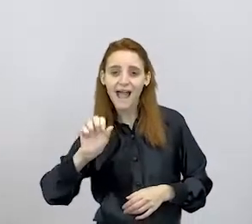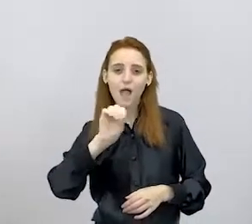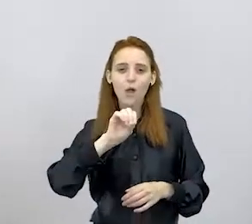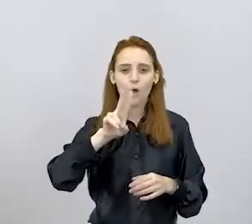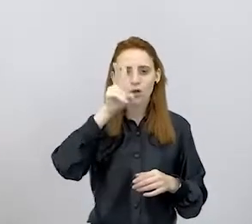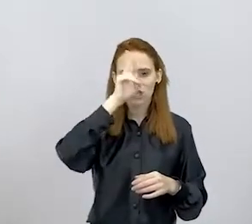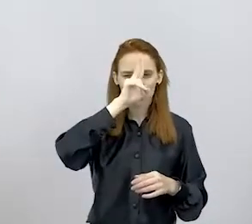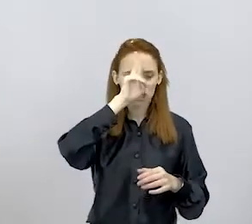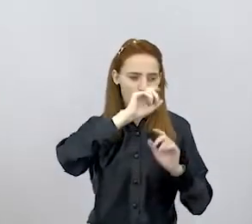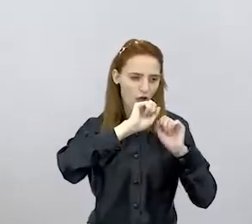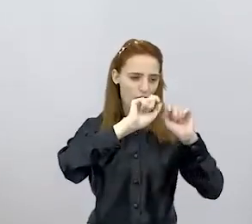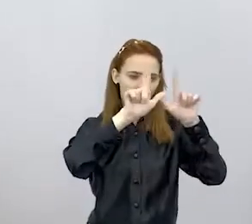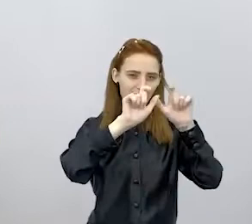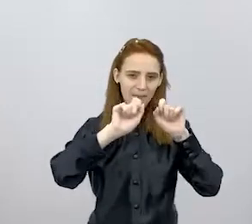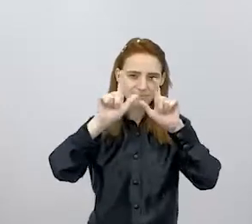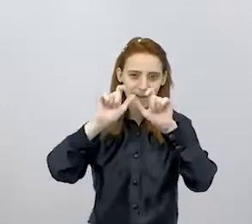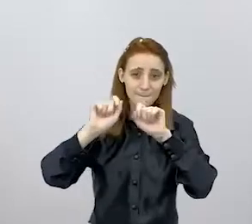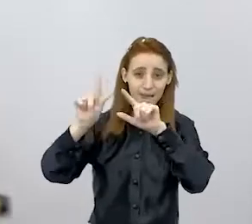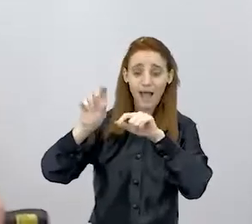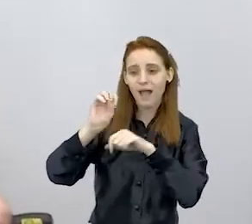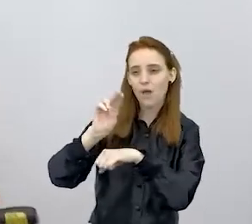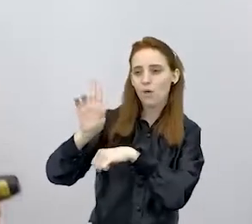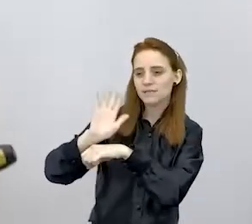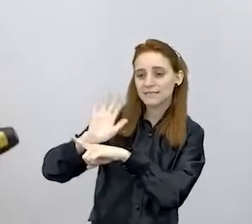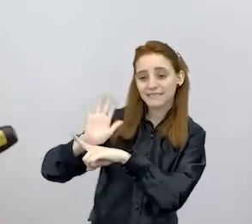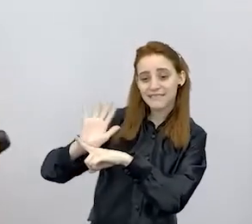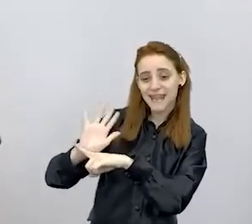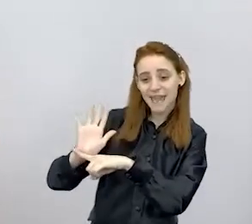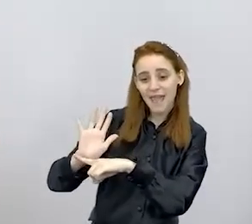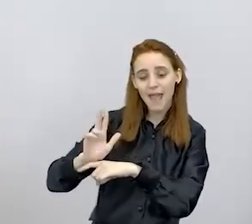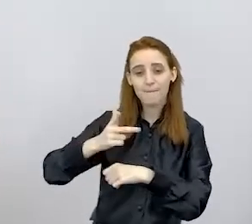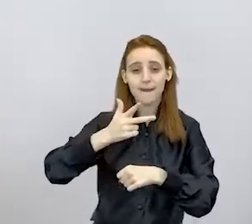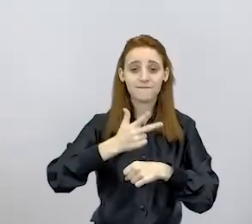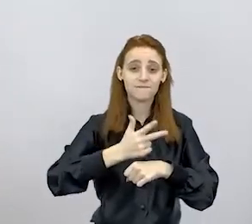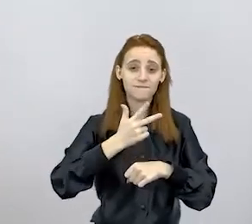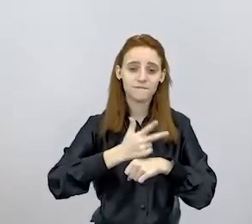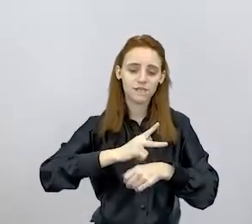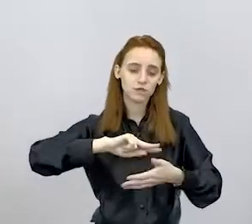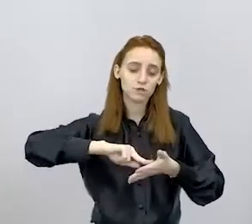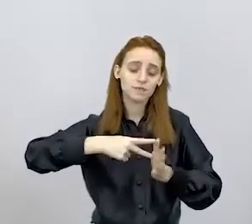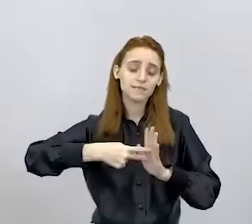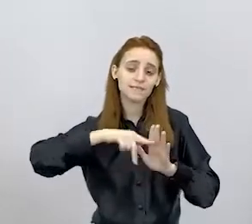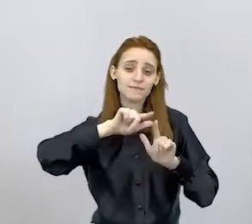ser a literatura presente no cinema, nos vídeos, ou seja, a literatura